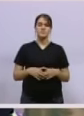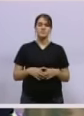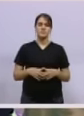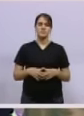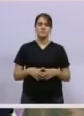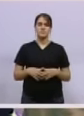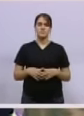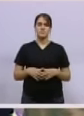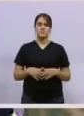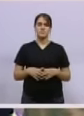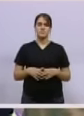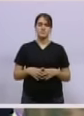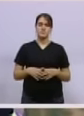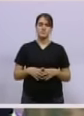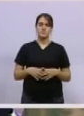cultivo.